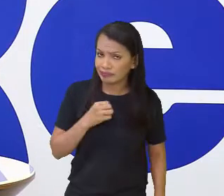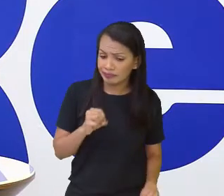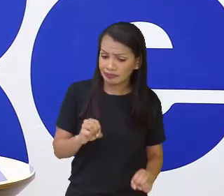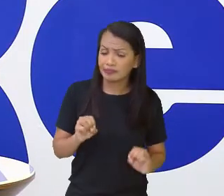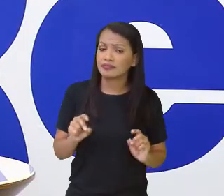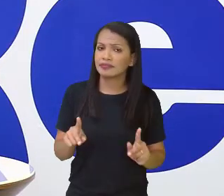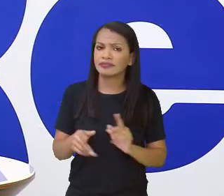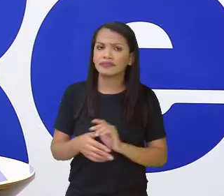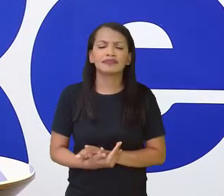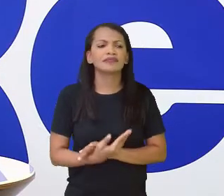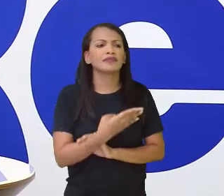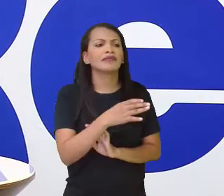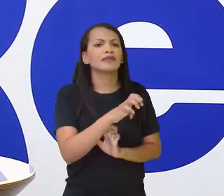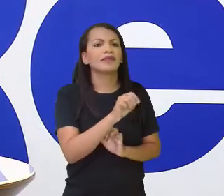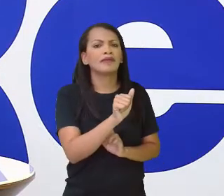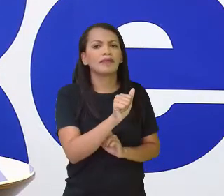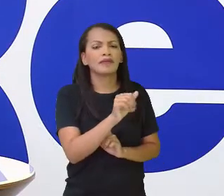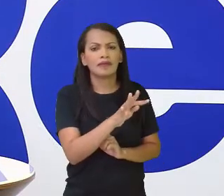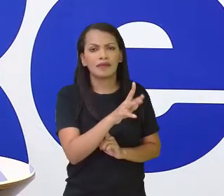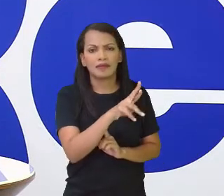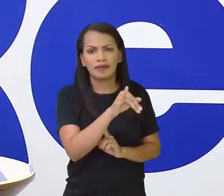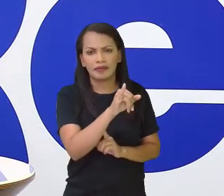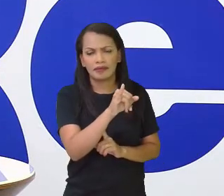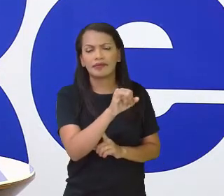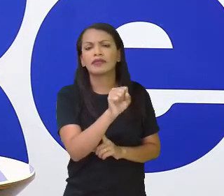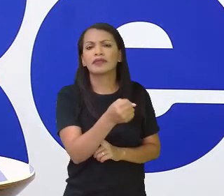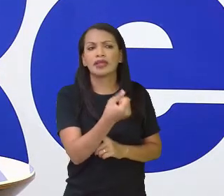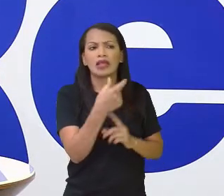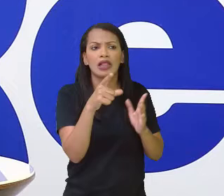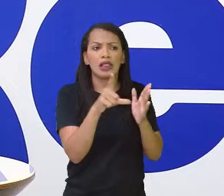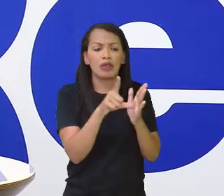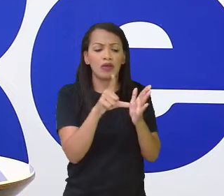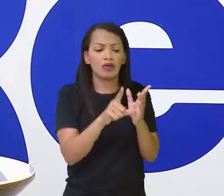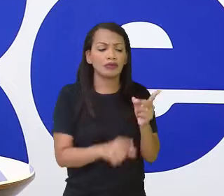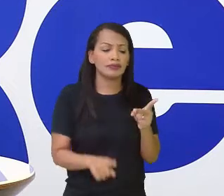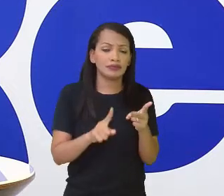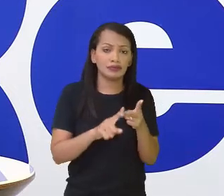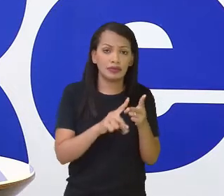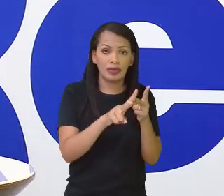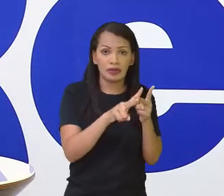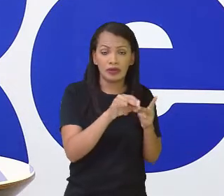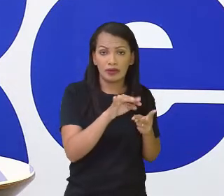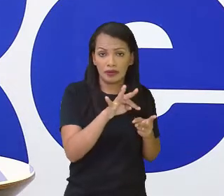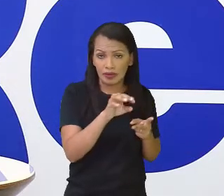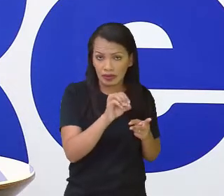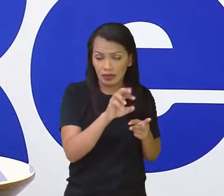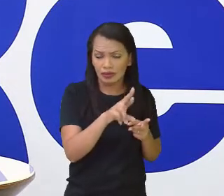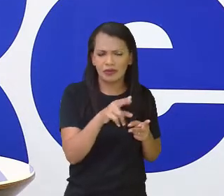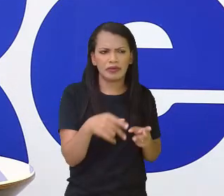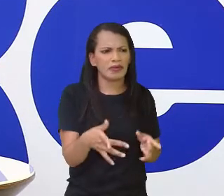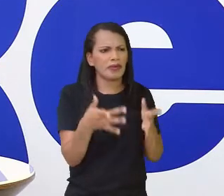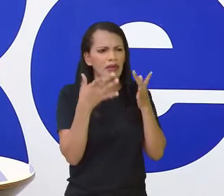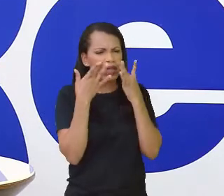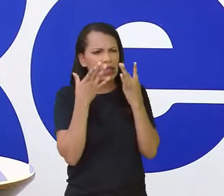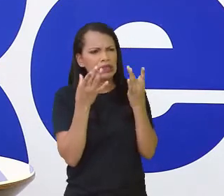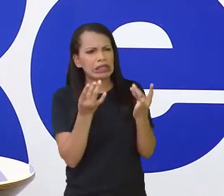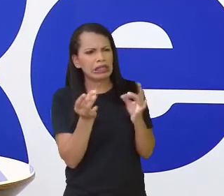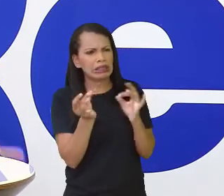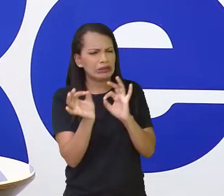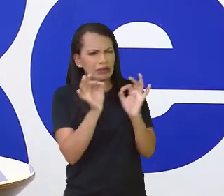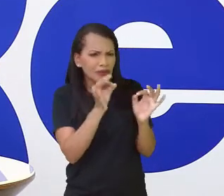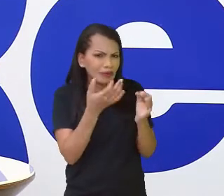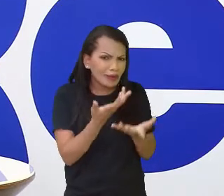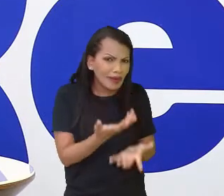Beatriz colocou lojas por aqui. O Vitor disse que está prestando atenção, viu, professor? Eu acho que é por isso que ele não está querendo responder